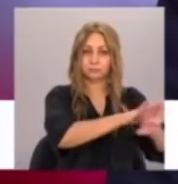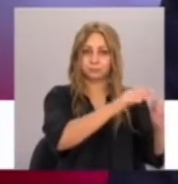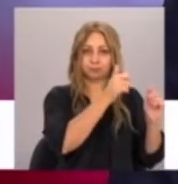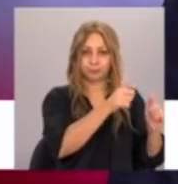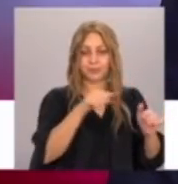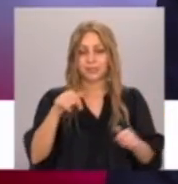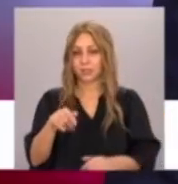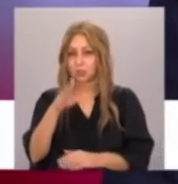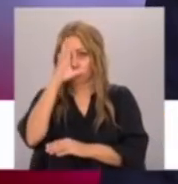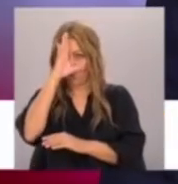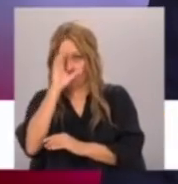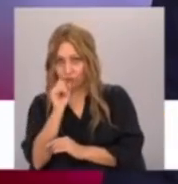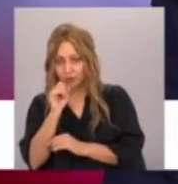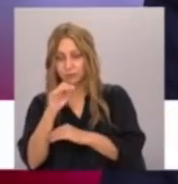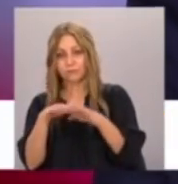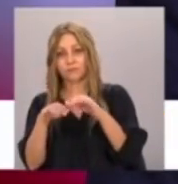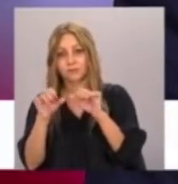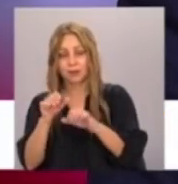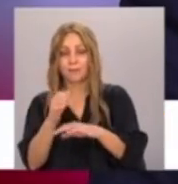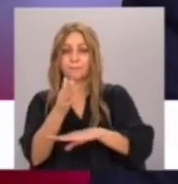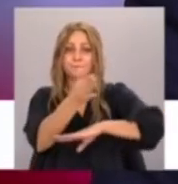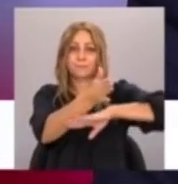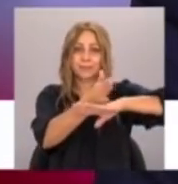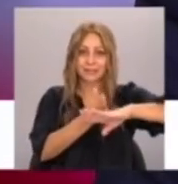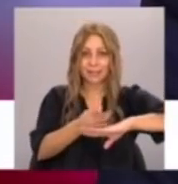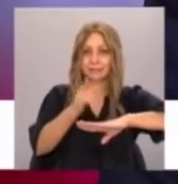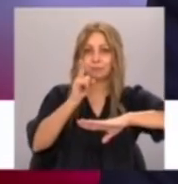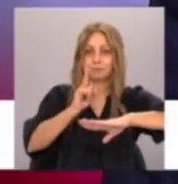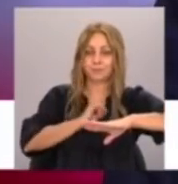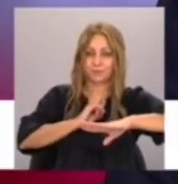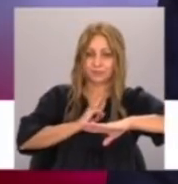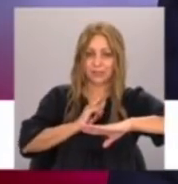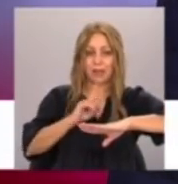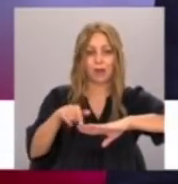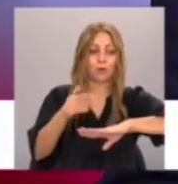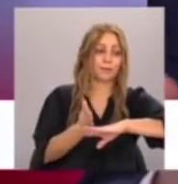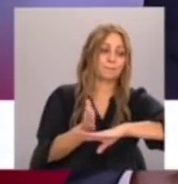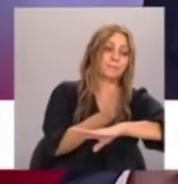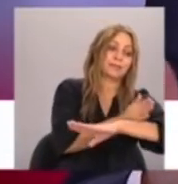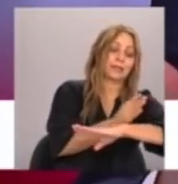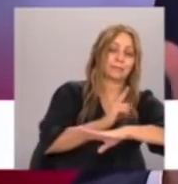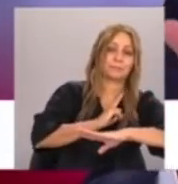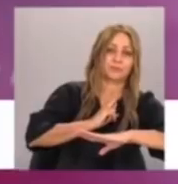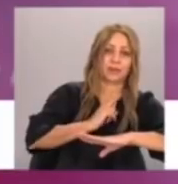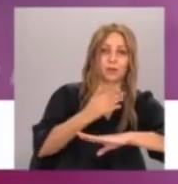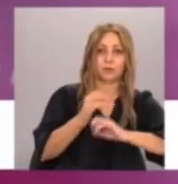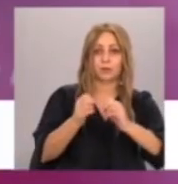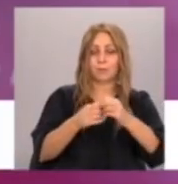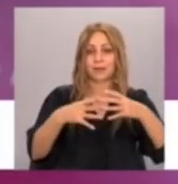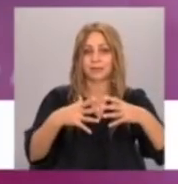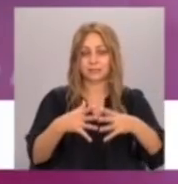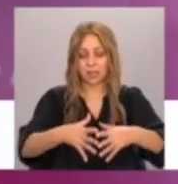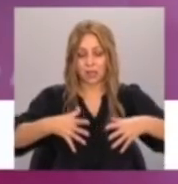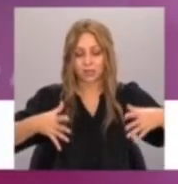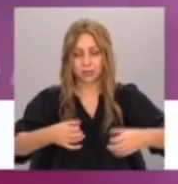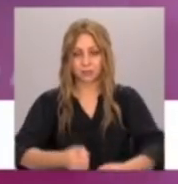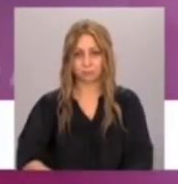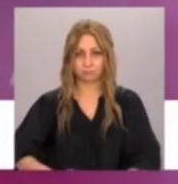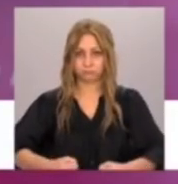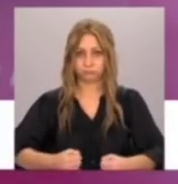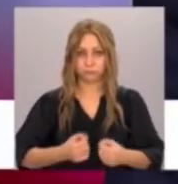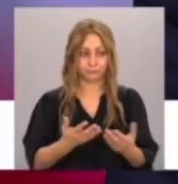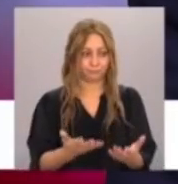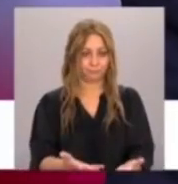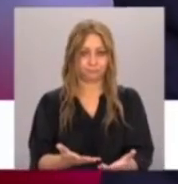este governo para fazer uma asneira em privatizou metade e agora pois o tesouro E agora tem a criança que uma criança grande gorda nos braços e